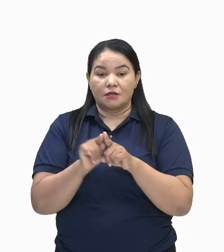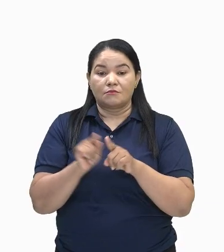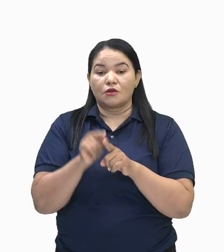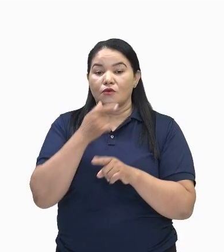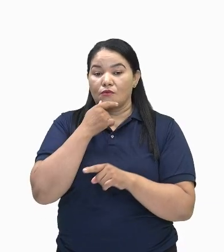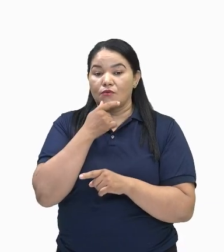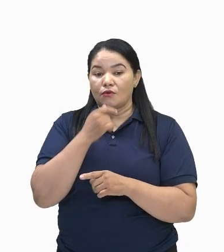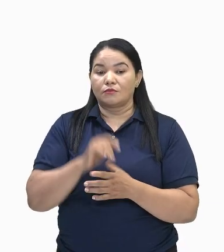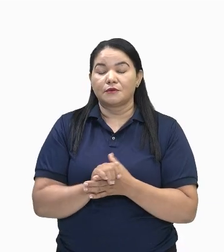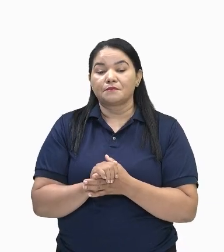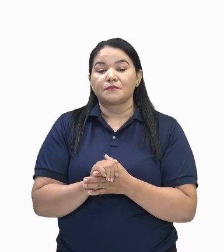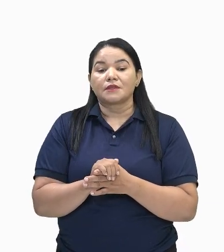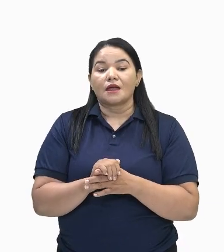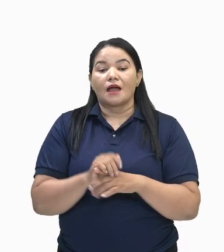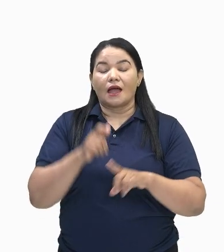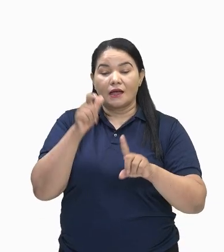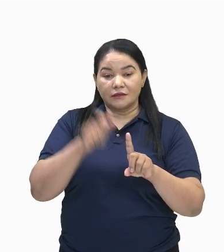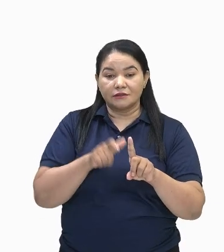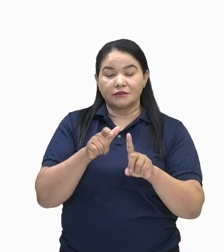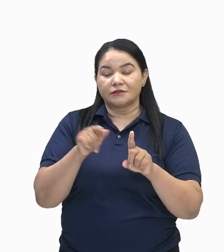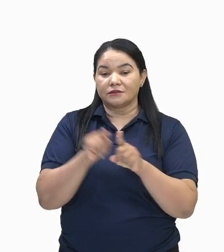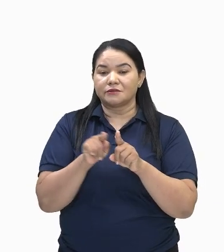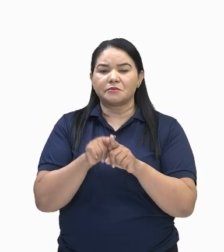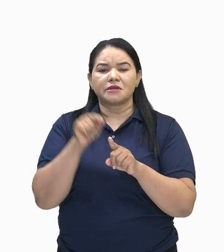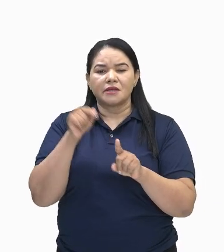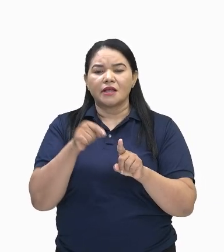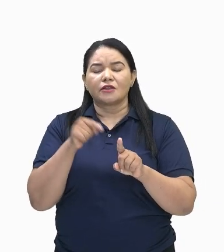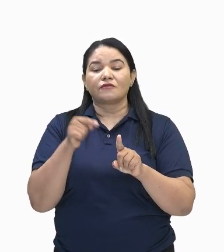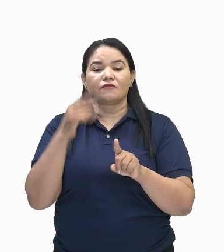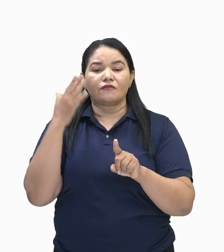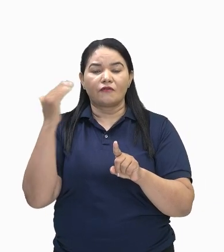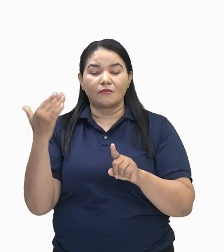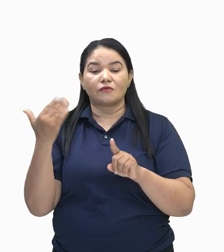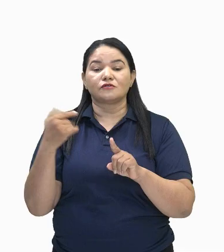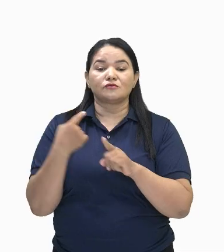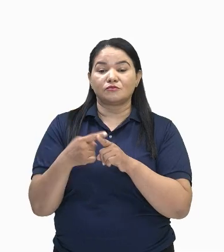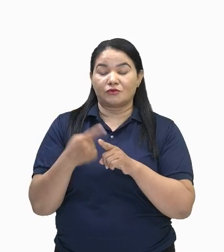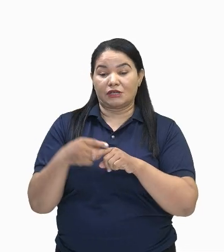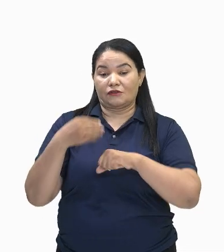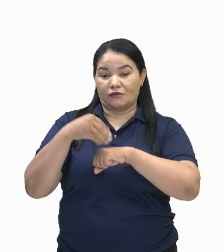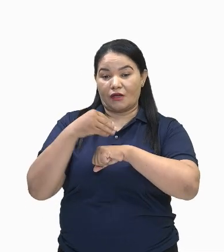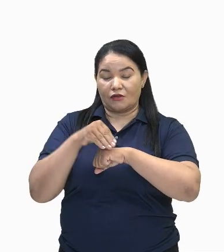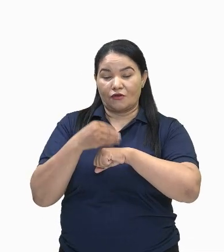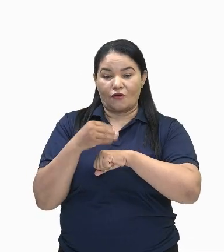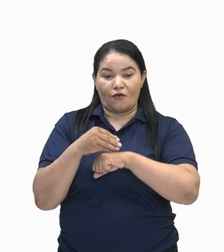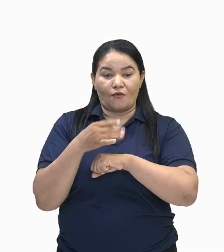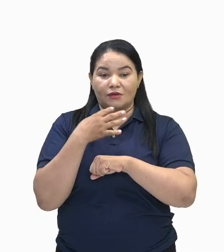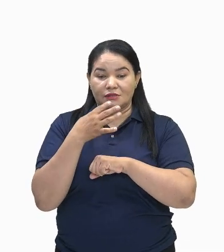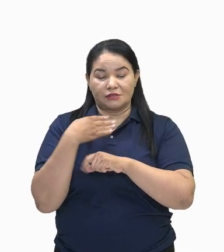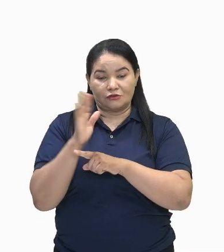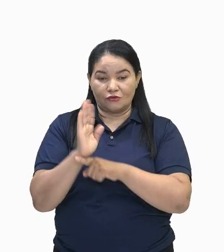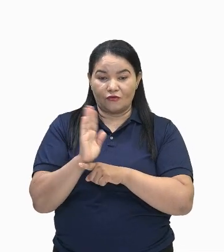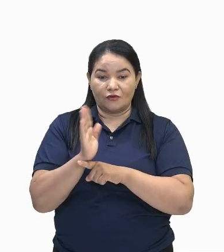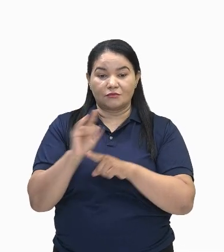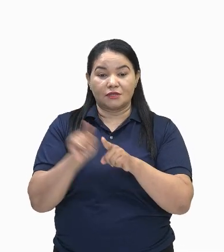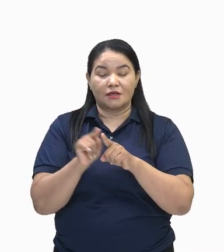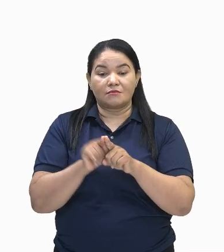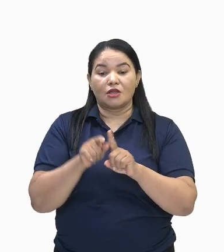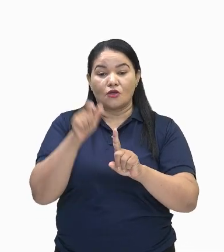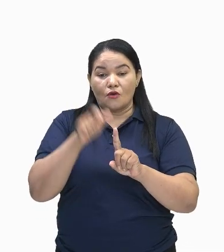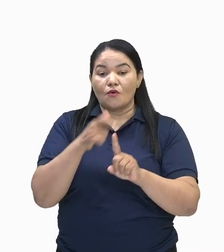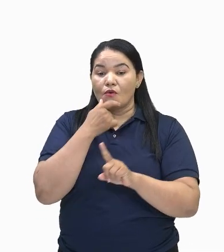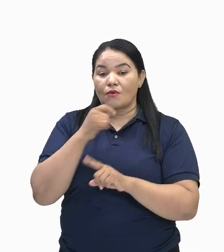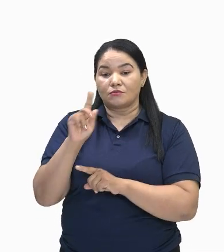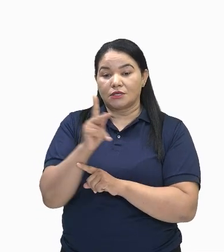de George Lucas e Steven Spielberg é certamente o arqueólogo mais conhecido da ficção. Interpretado pelo